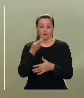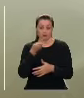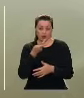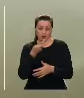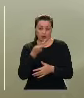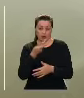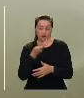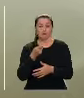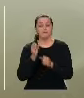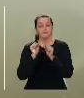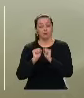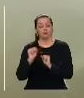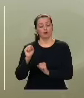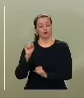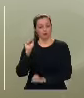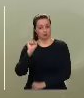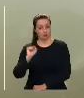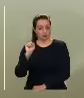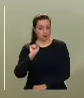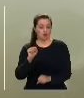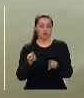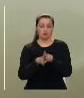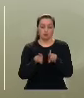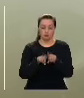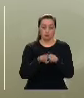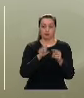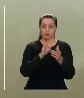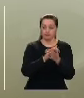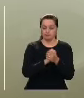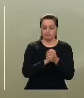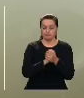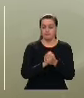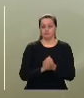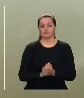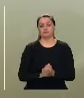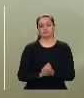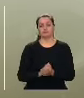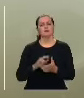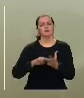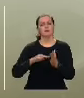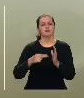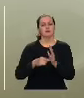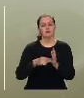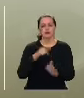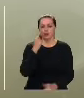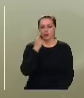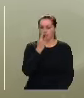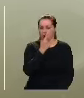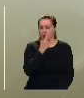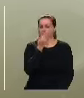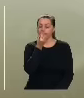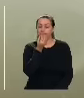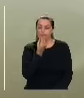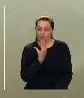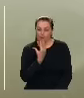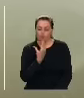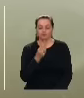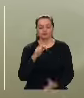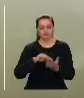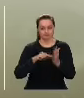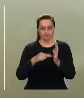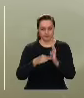e para solteiros. Então, o que significa ter bons olhos? Você sabe que